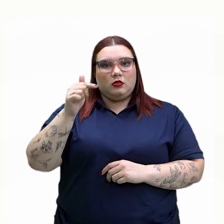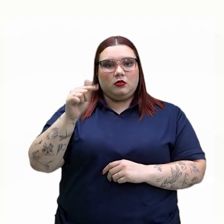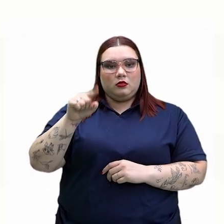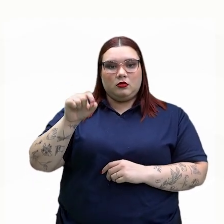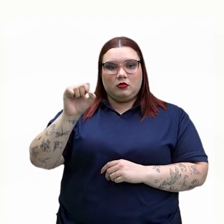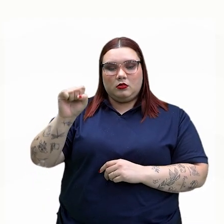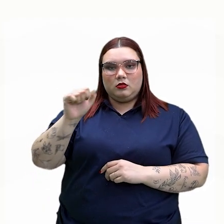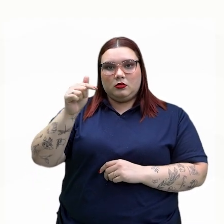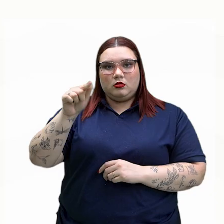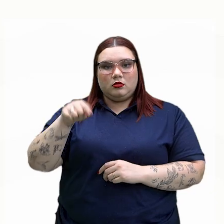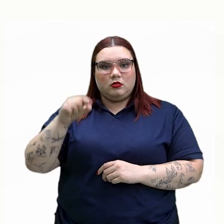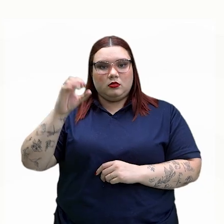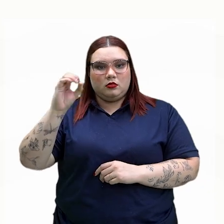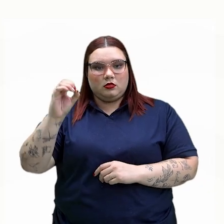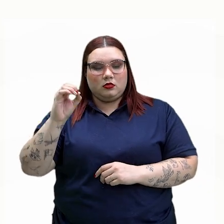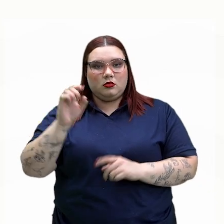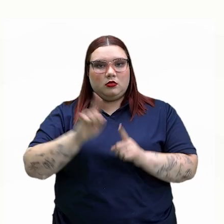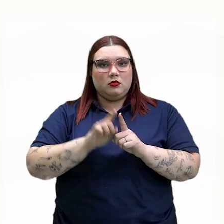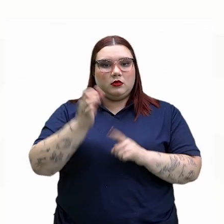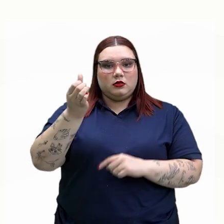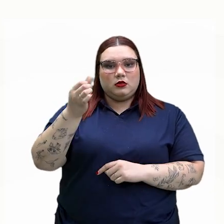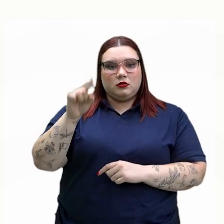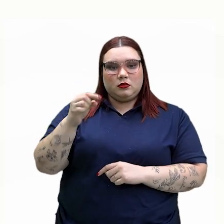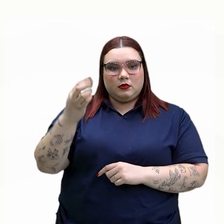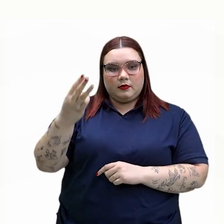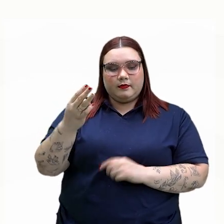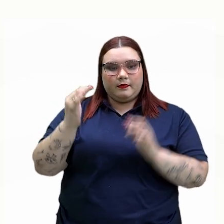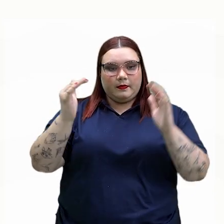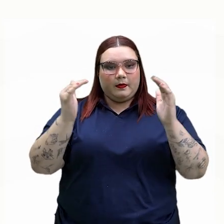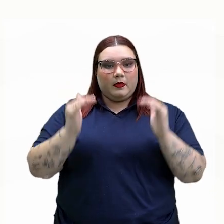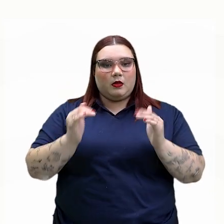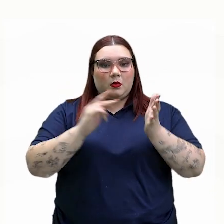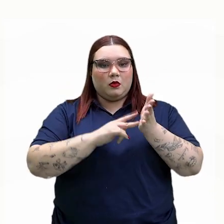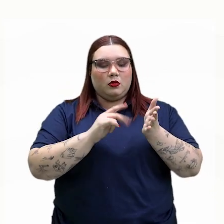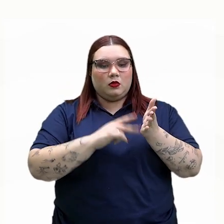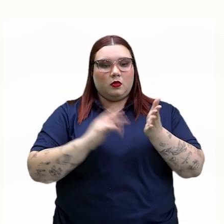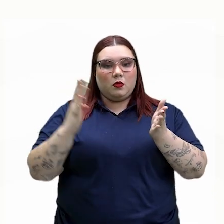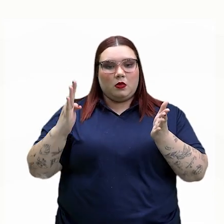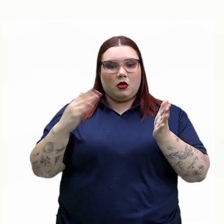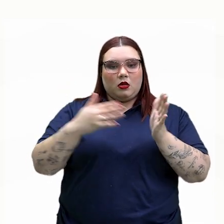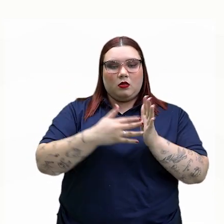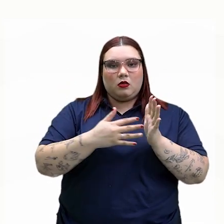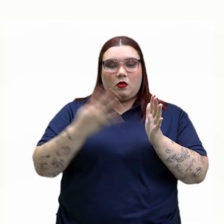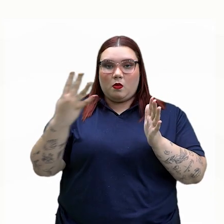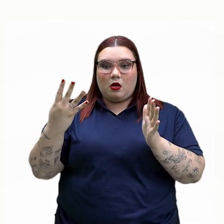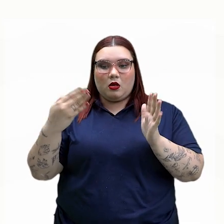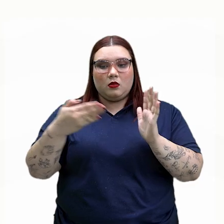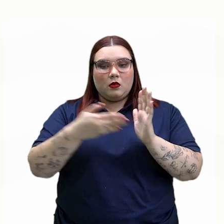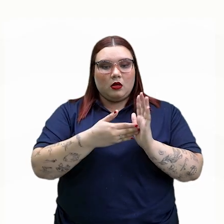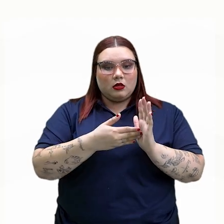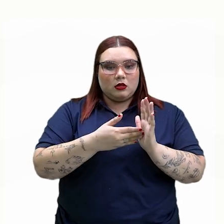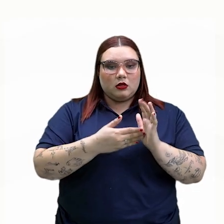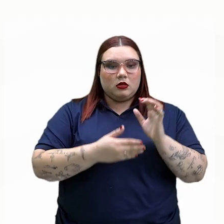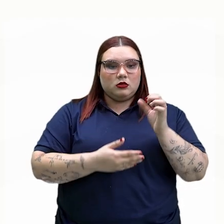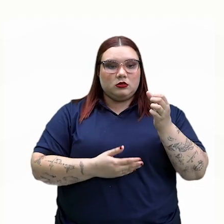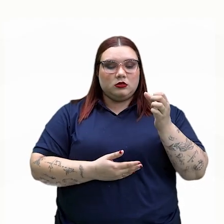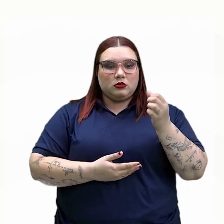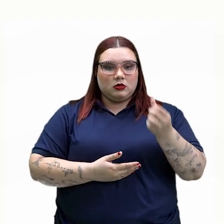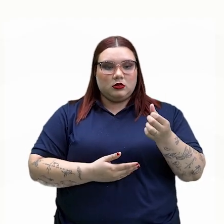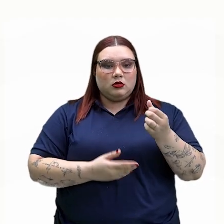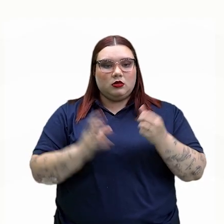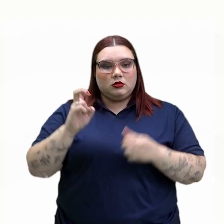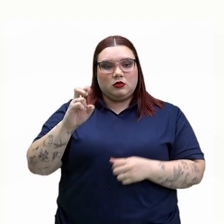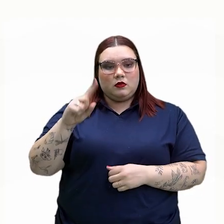8,5, 7,8, 7 e 6,3. Notas entre 4 e 6.